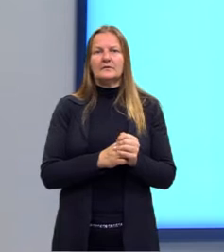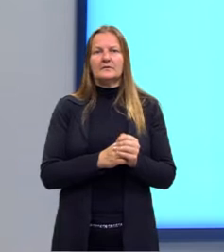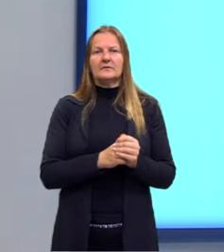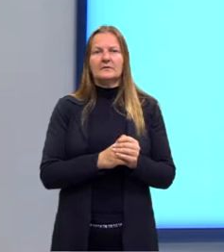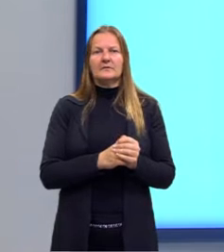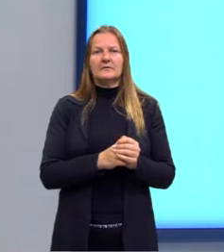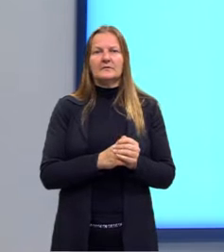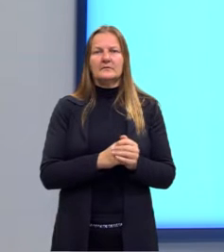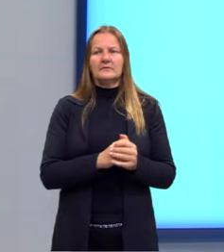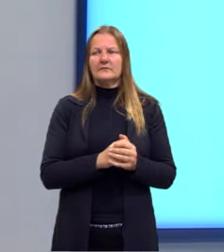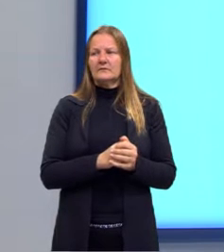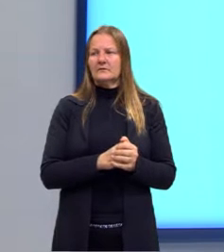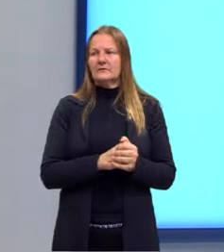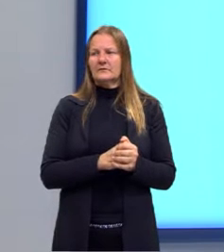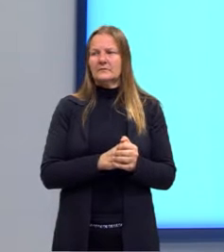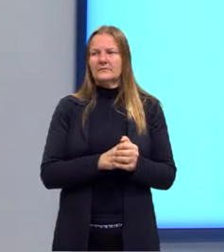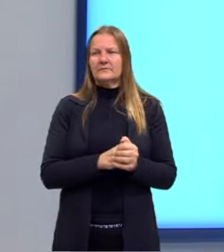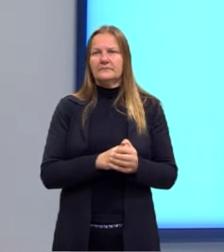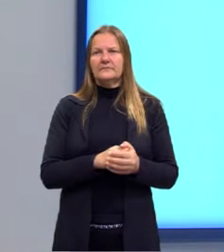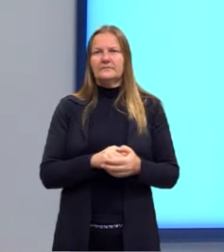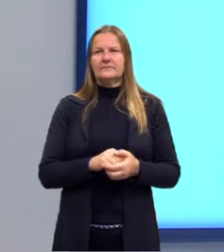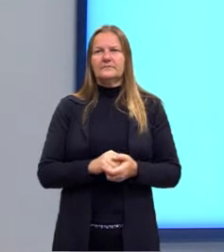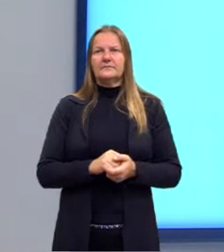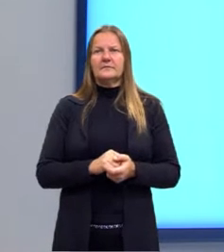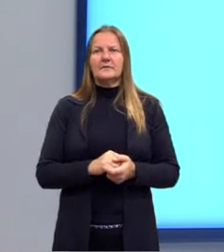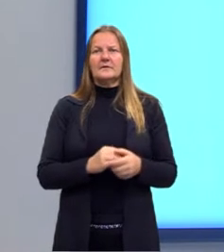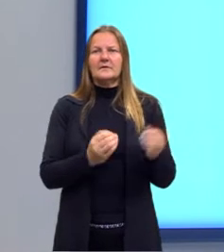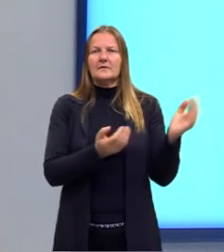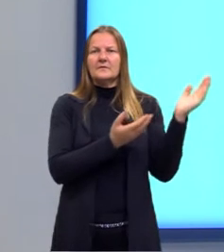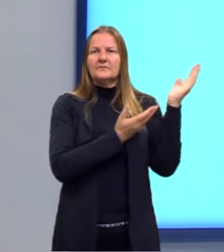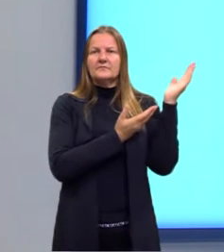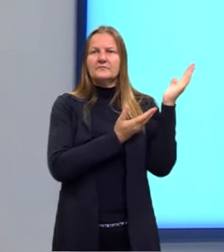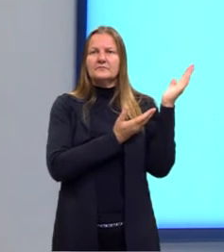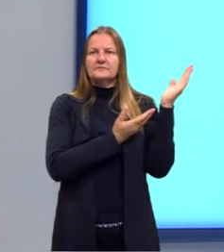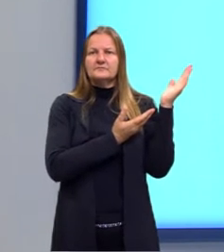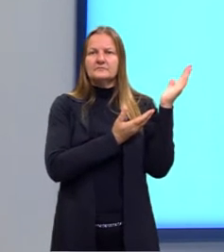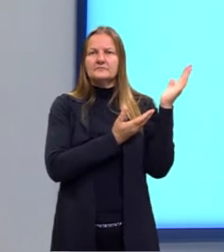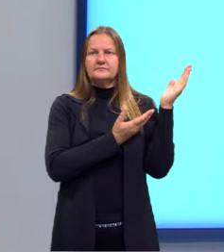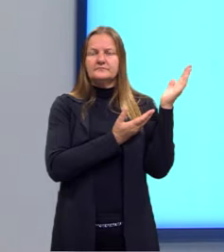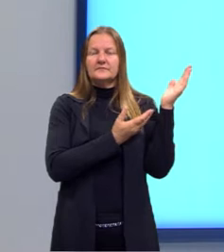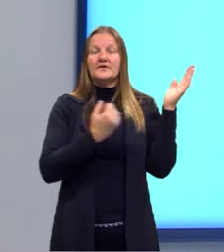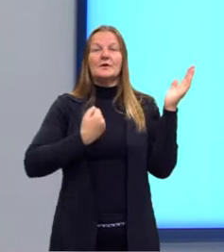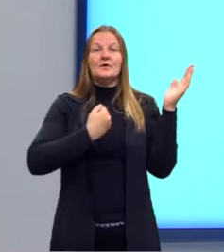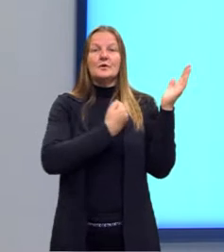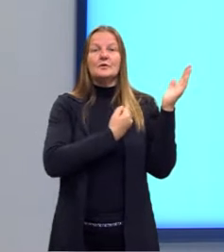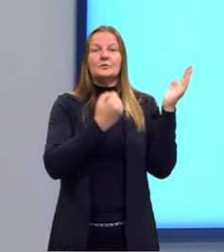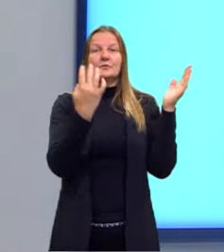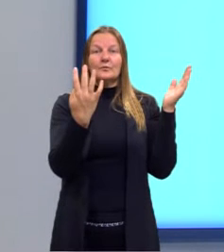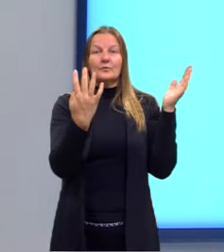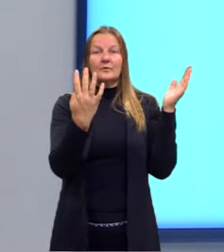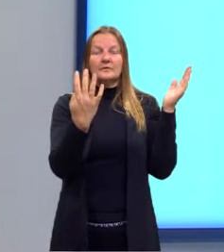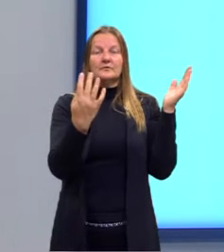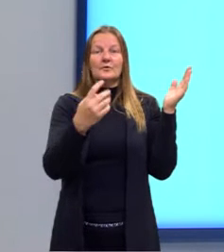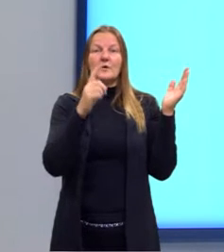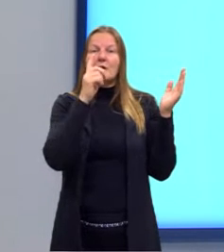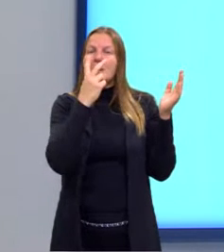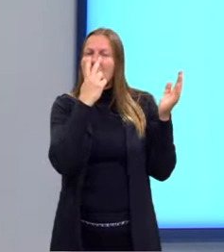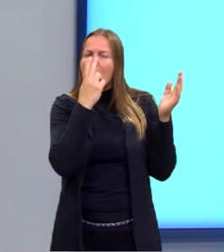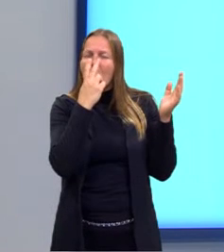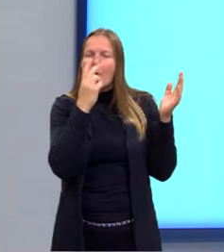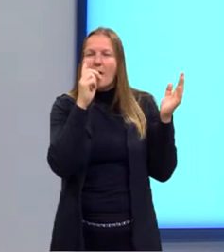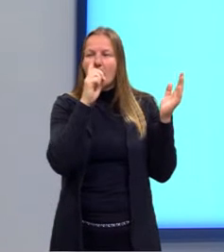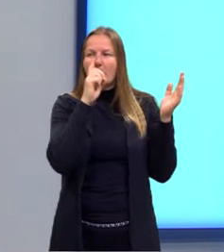pela letra 13 4 sendo que o homem número 2 e a mulher número 4 são iguais a mãe e a mulher